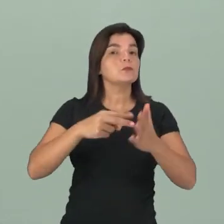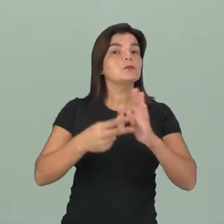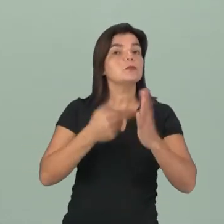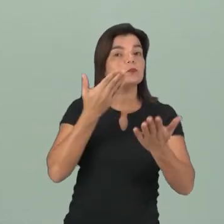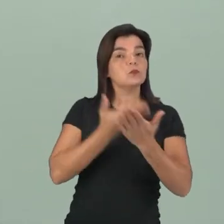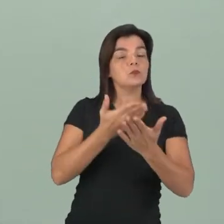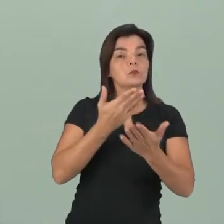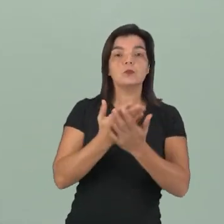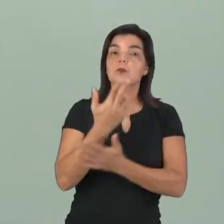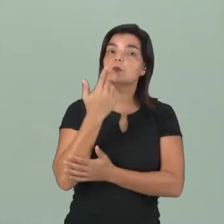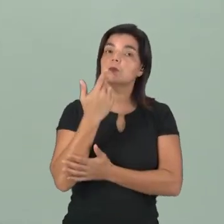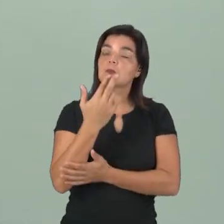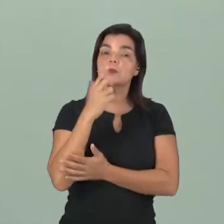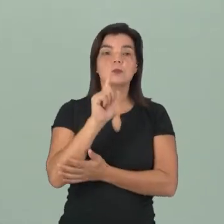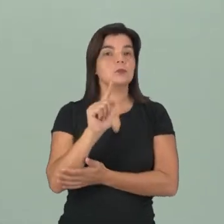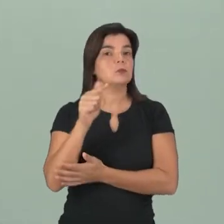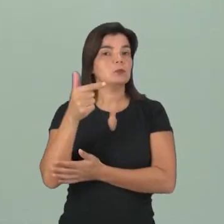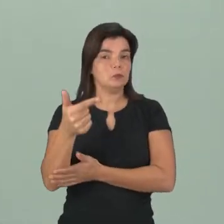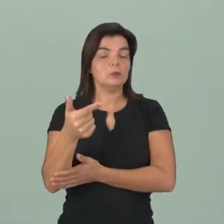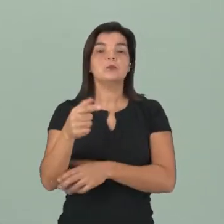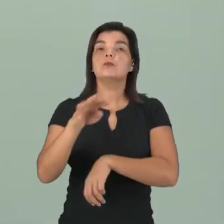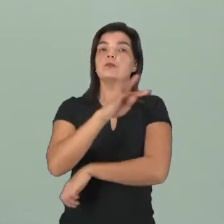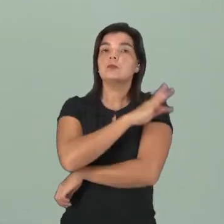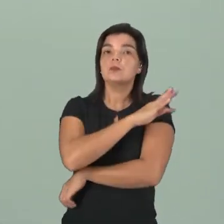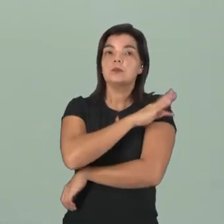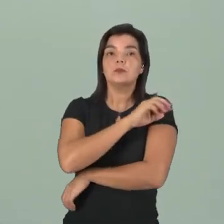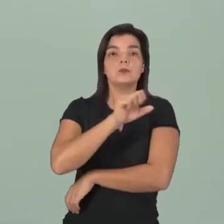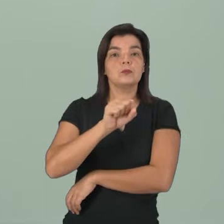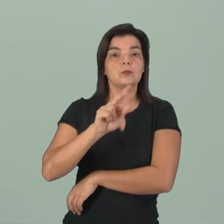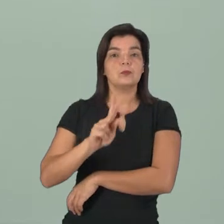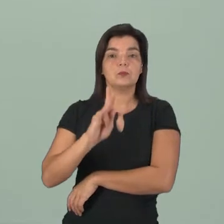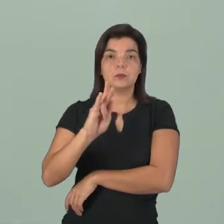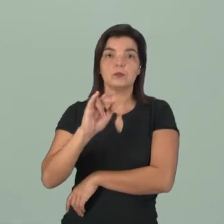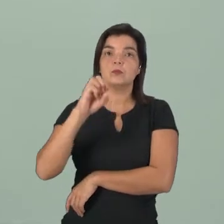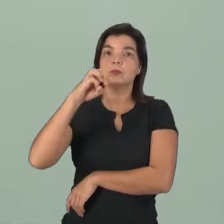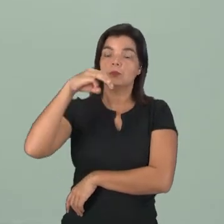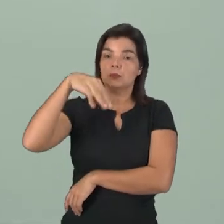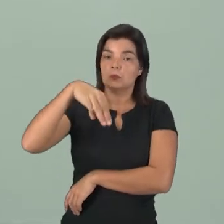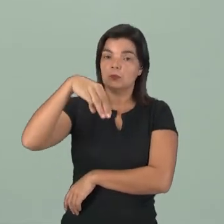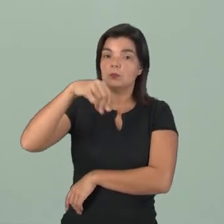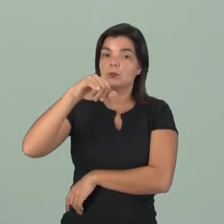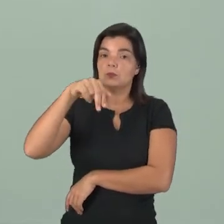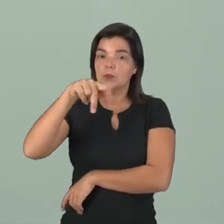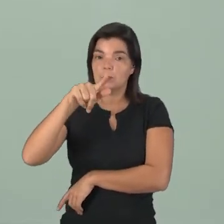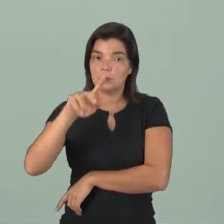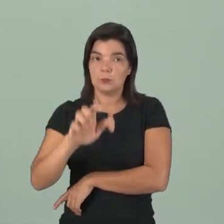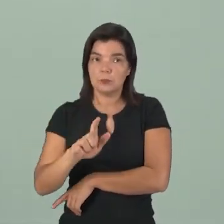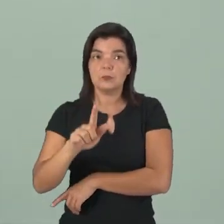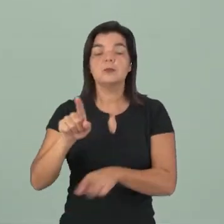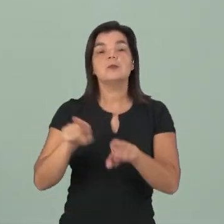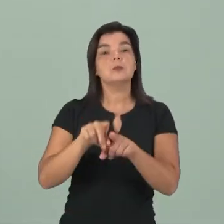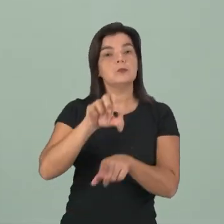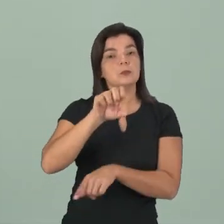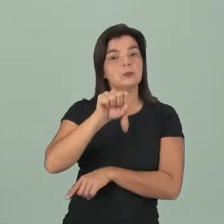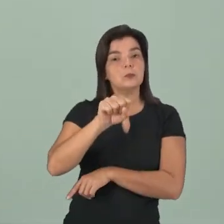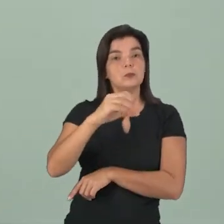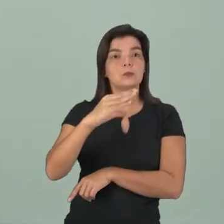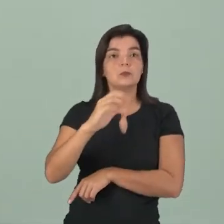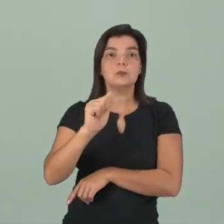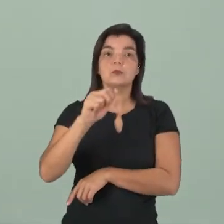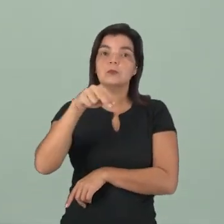trabalhando uma língua estrangeira, tá? Que é a técnica de skinning e scanner, né? Essa técnica,